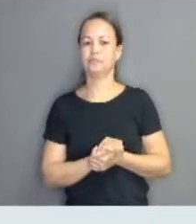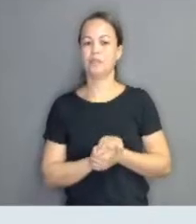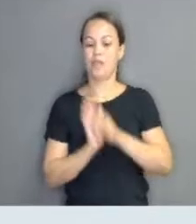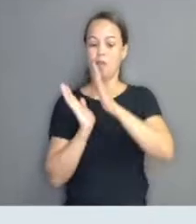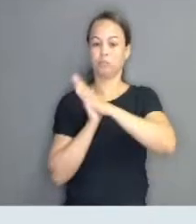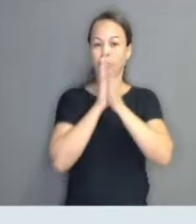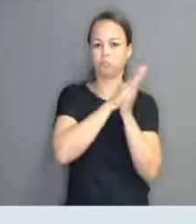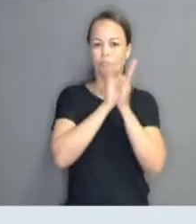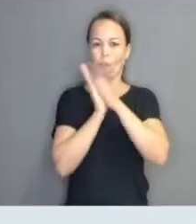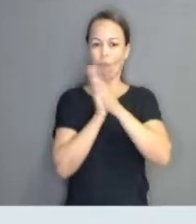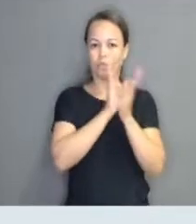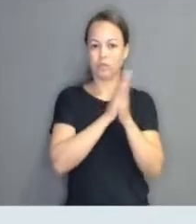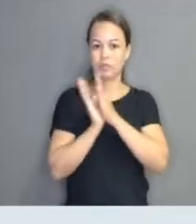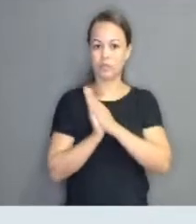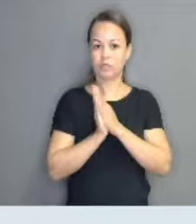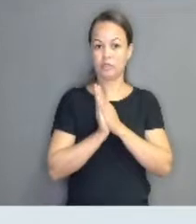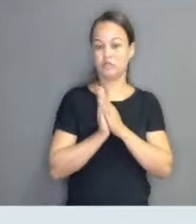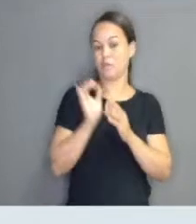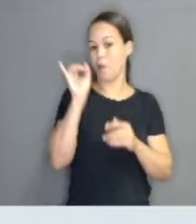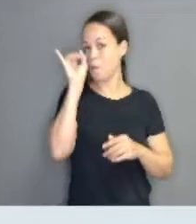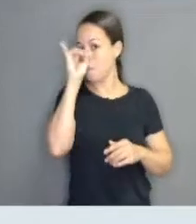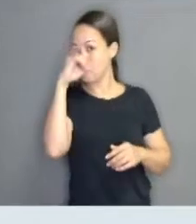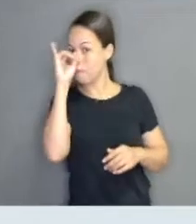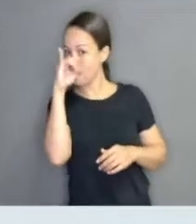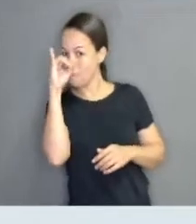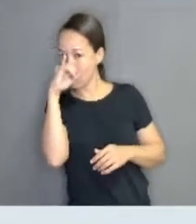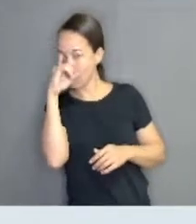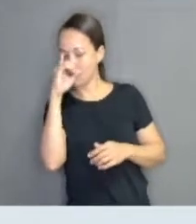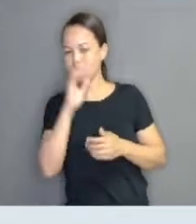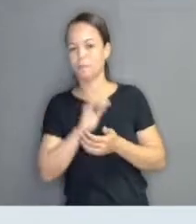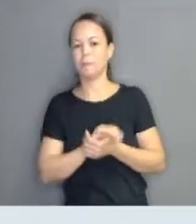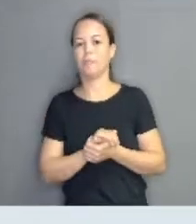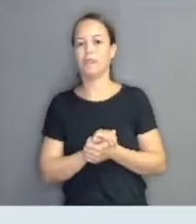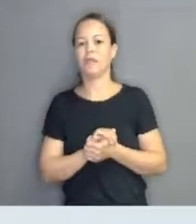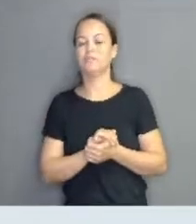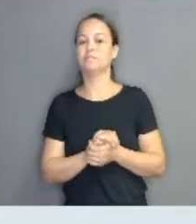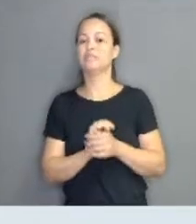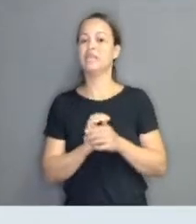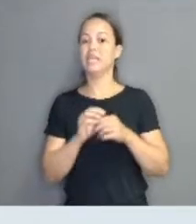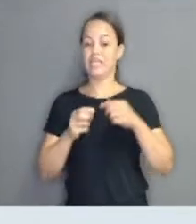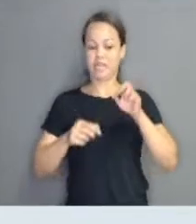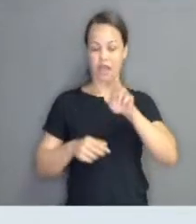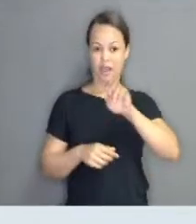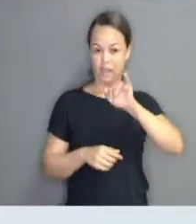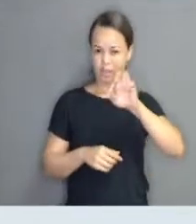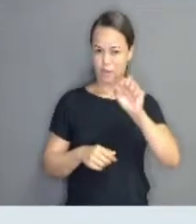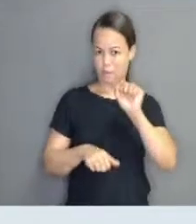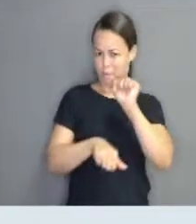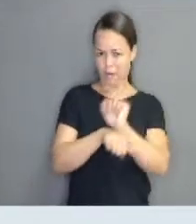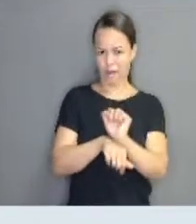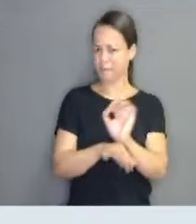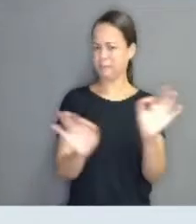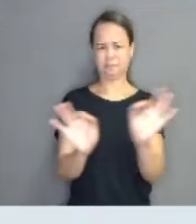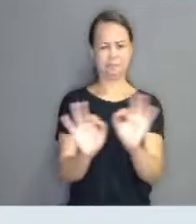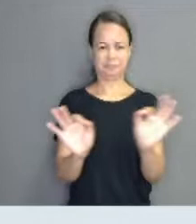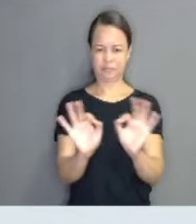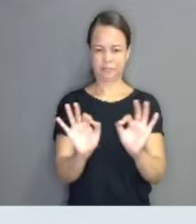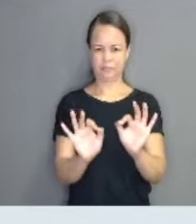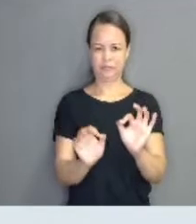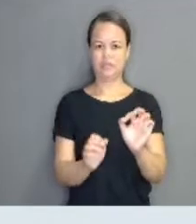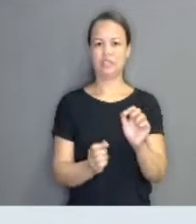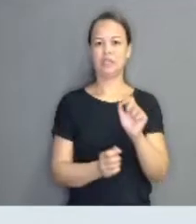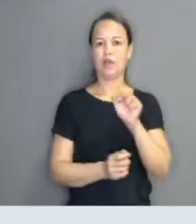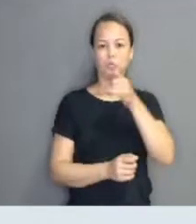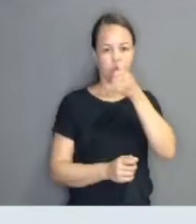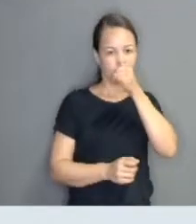época que rima com porca e a rima não para já